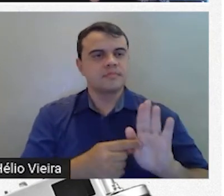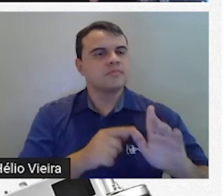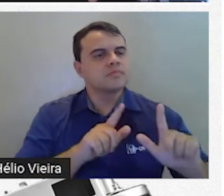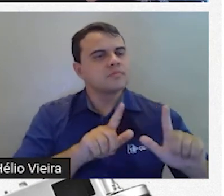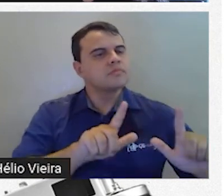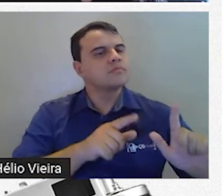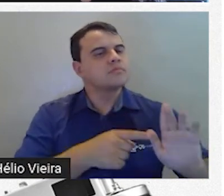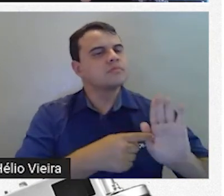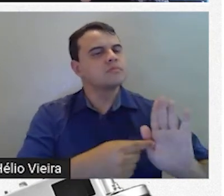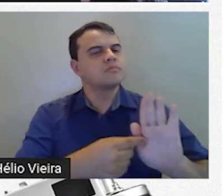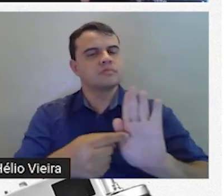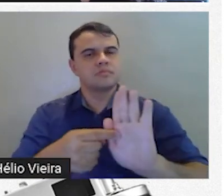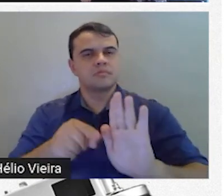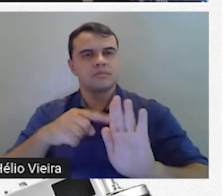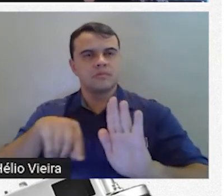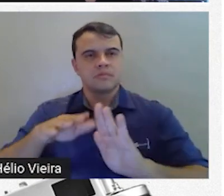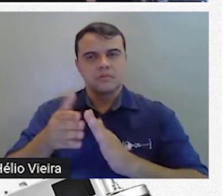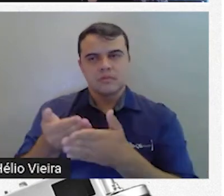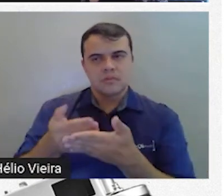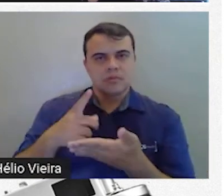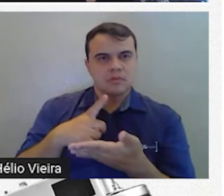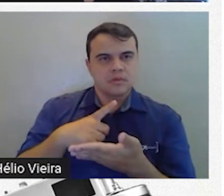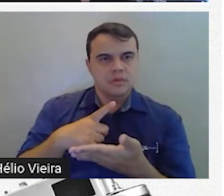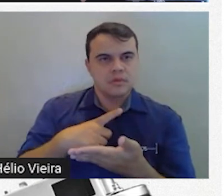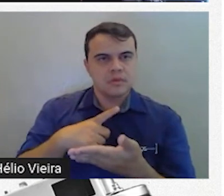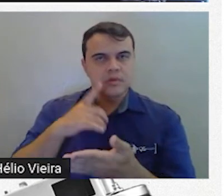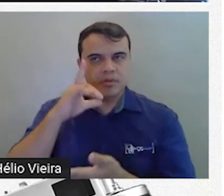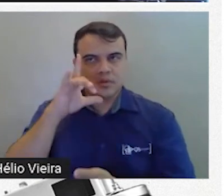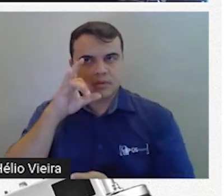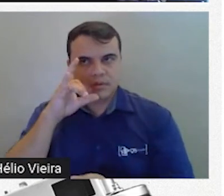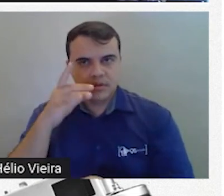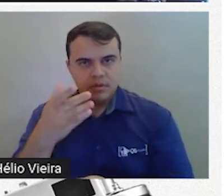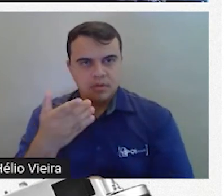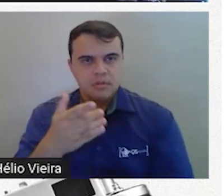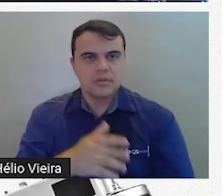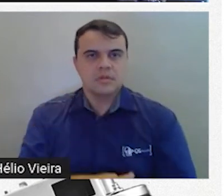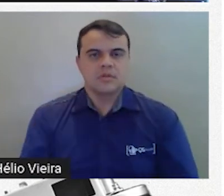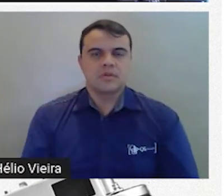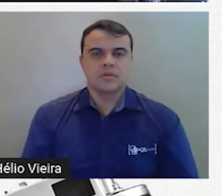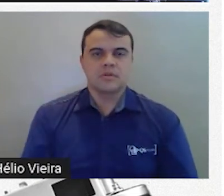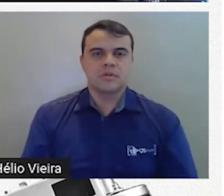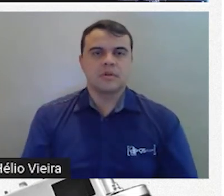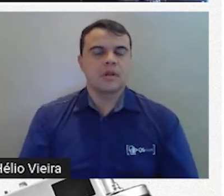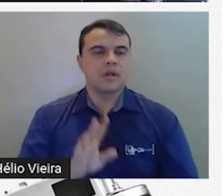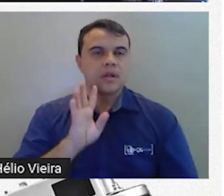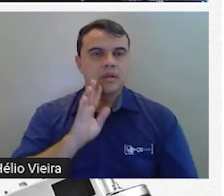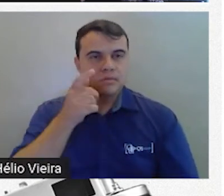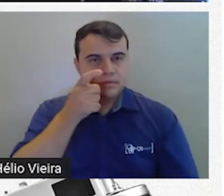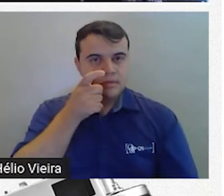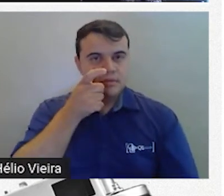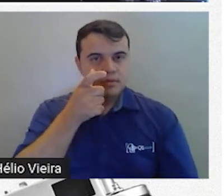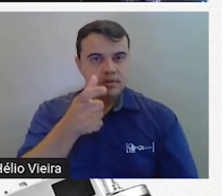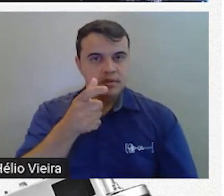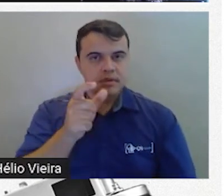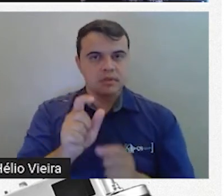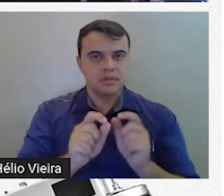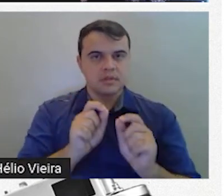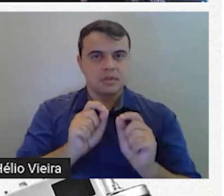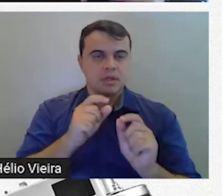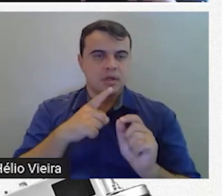exposição. Se a escola tiver, por exemplo, o Instagram, é interessante a gente, por exemplo,